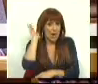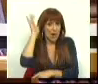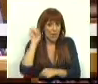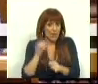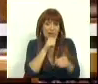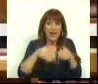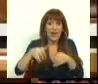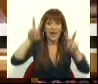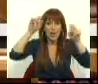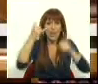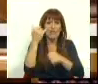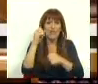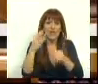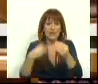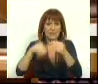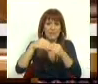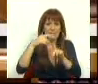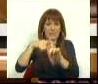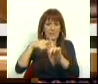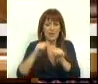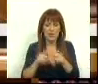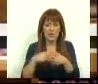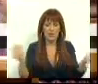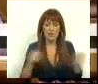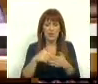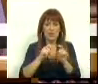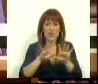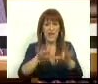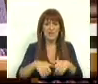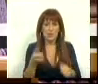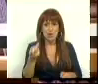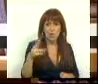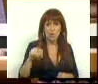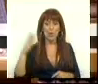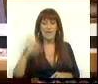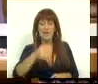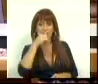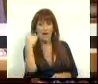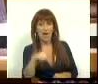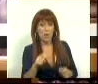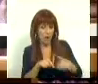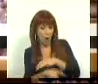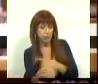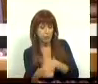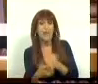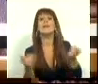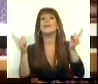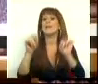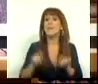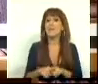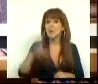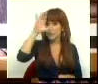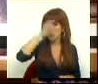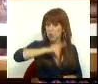do Rio+20 a resolução da Assembleia das Nações Unidas justamente sobre o direito humano à água e ao saneamento e ainda que o